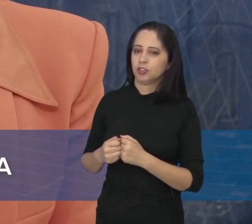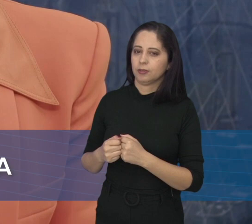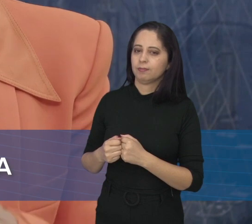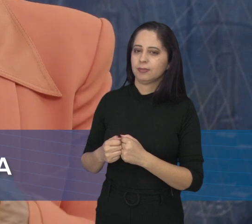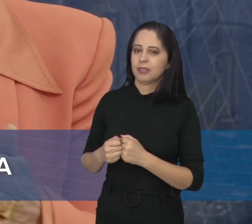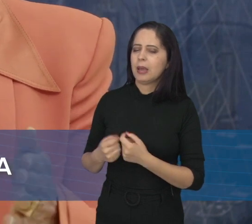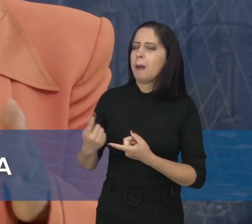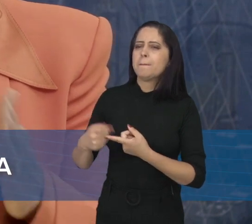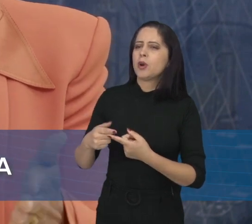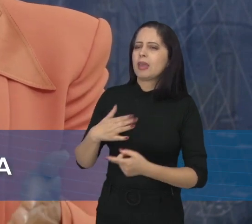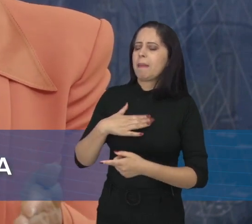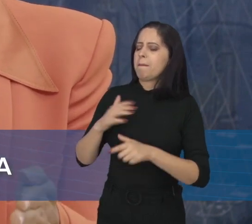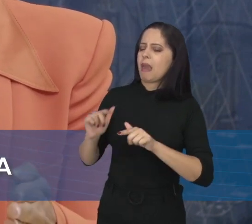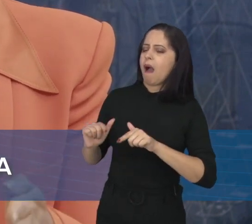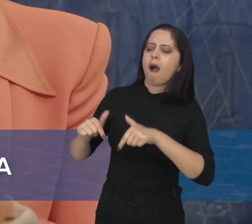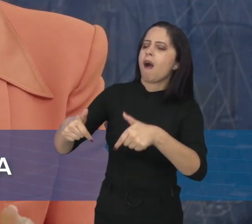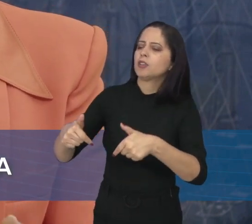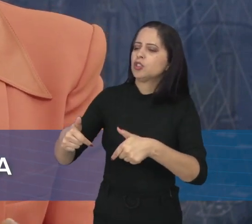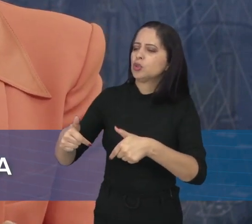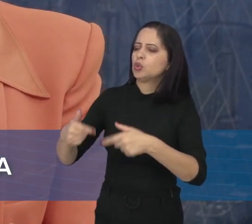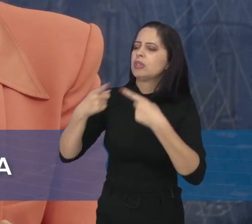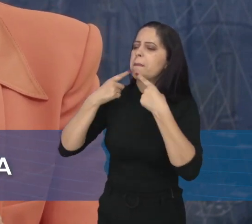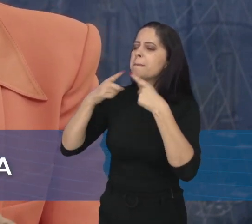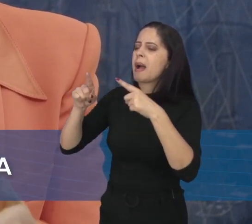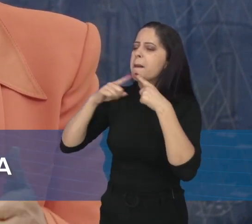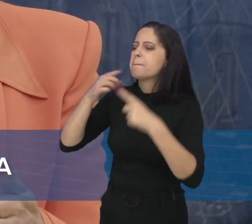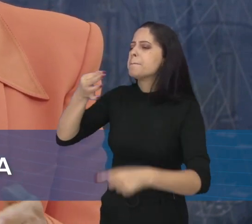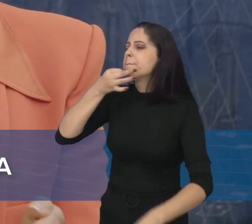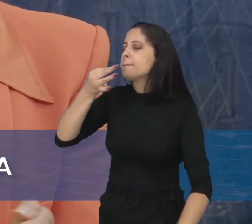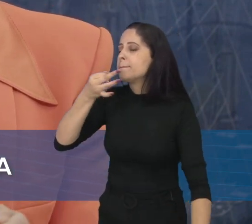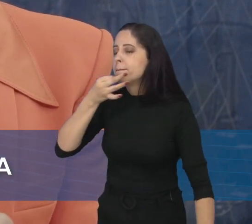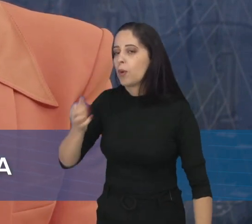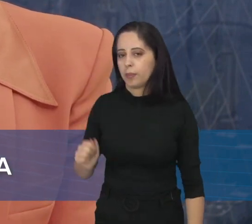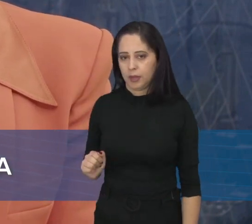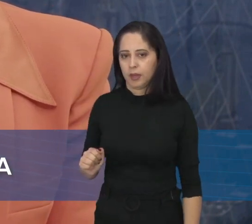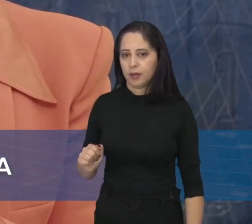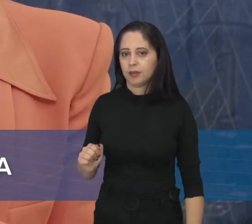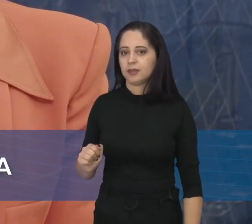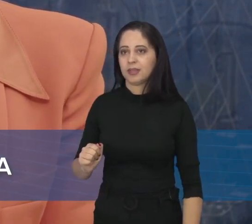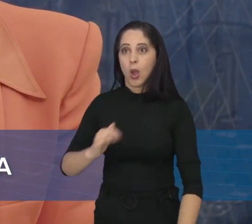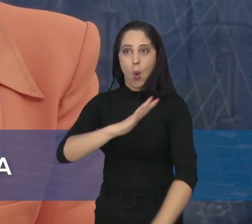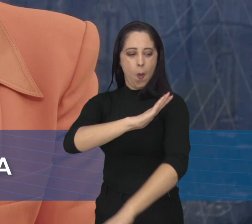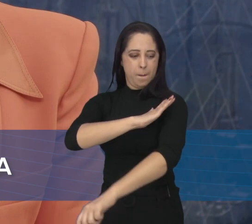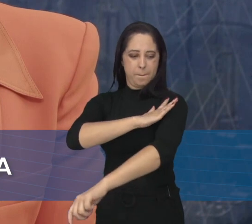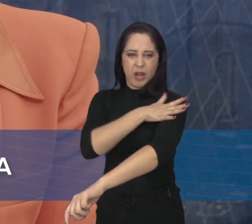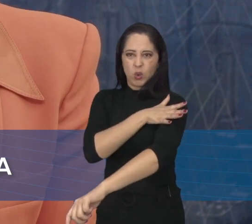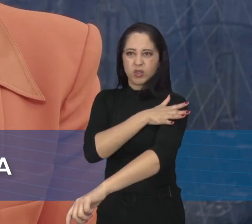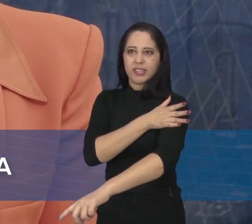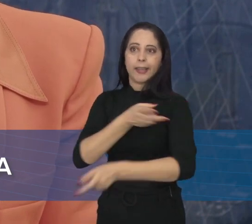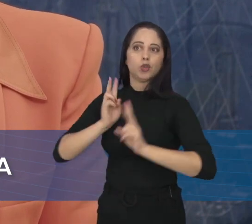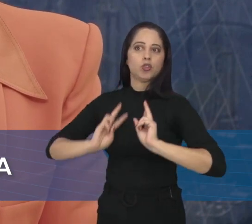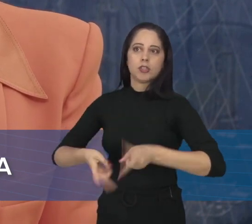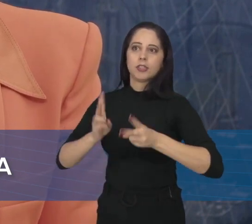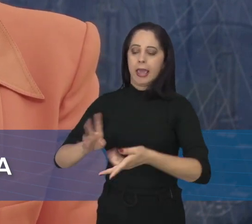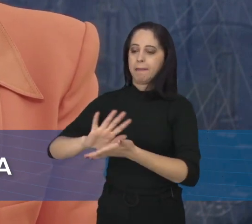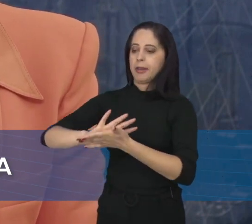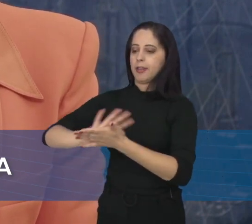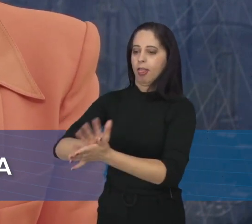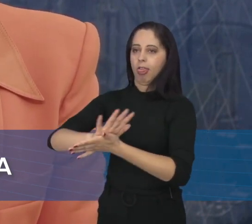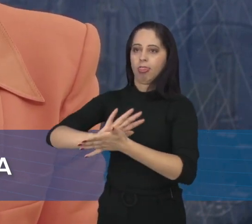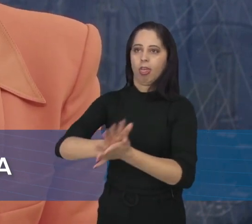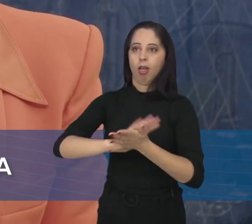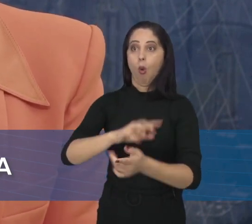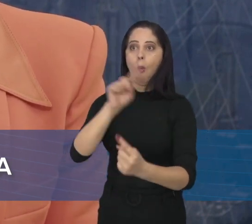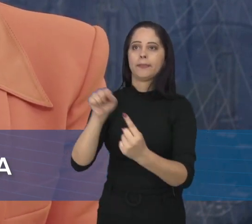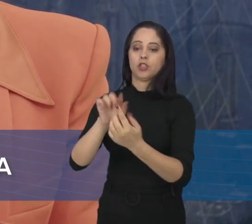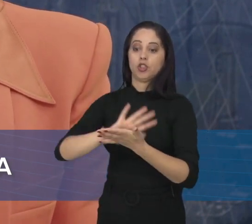que move entre crítica e preconceito? Então, o preconceito ele é destrutivo sempre. Absolutamente,